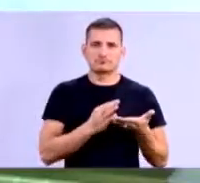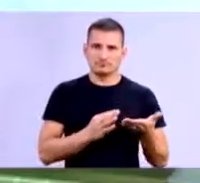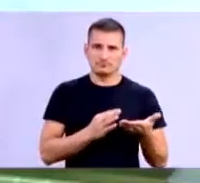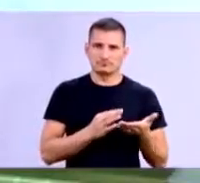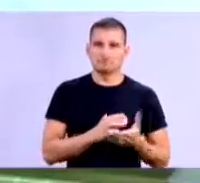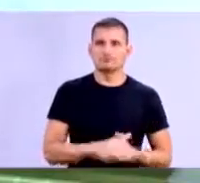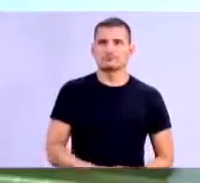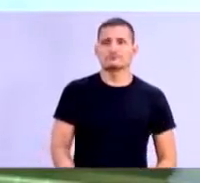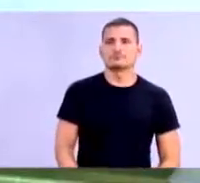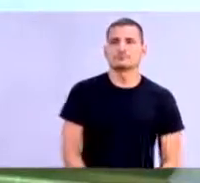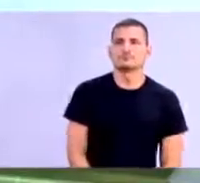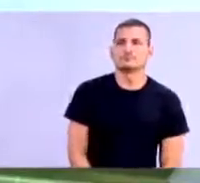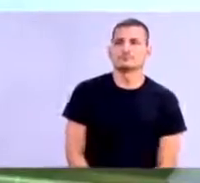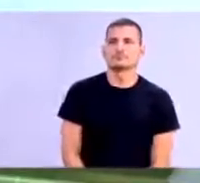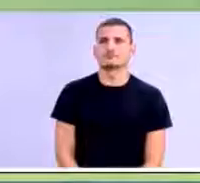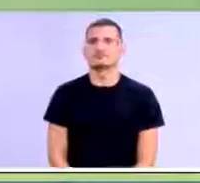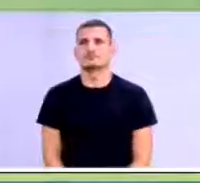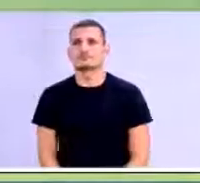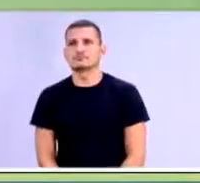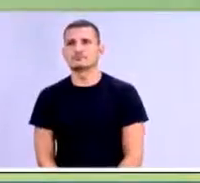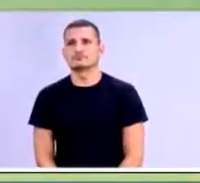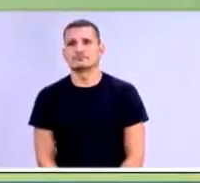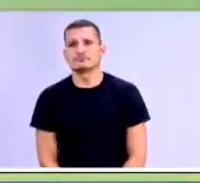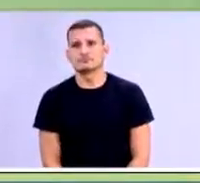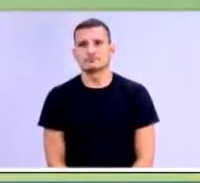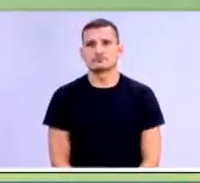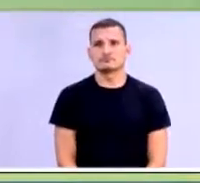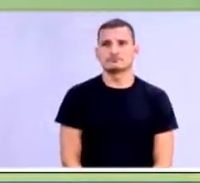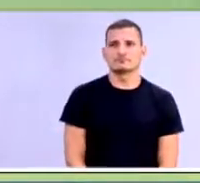redação oficial? Vejamos.